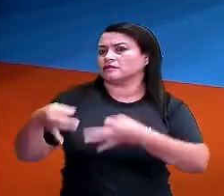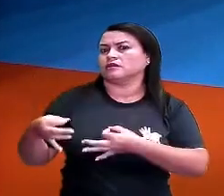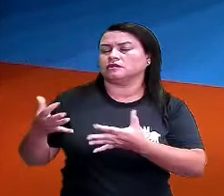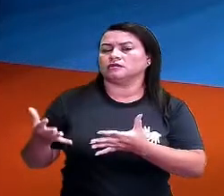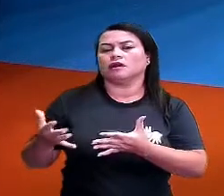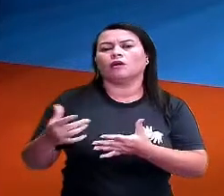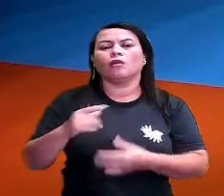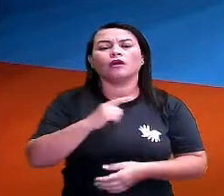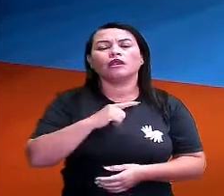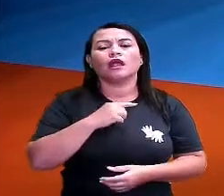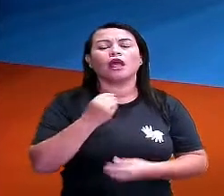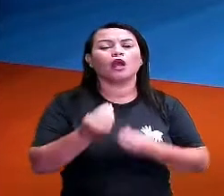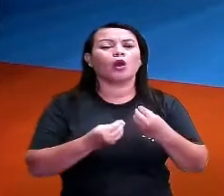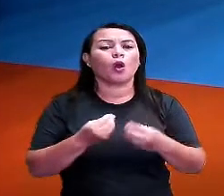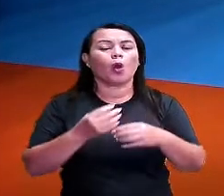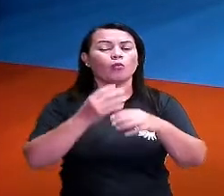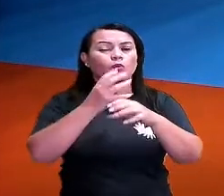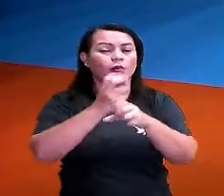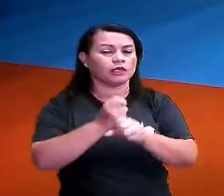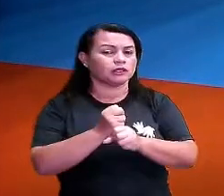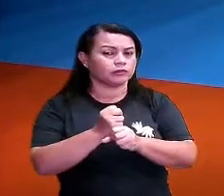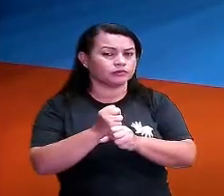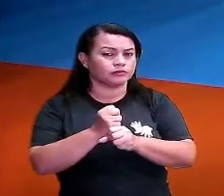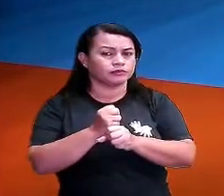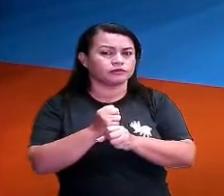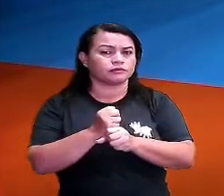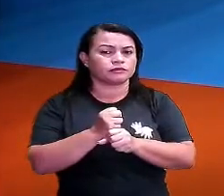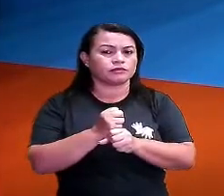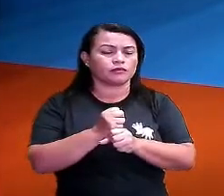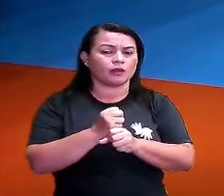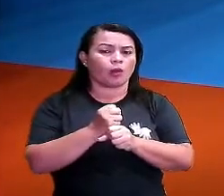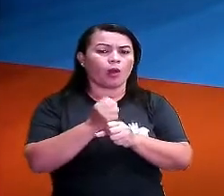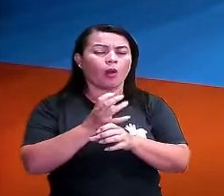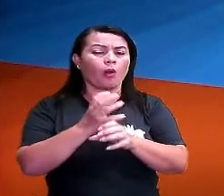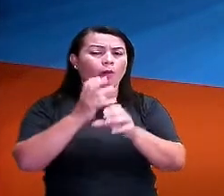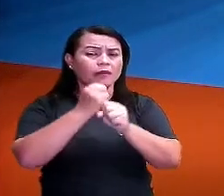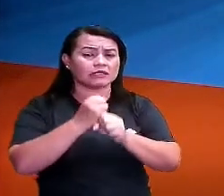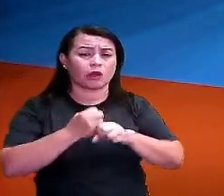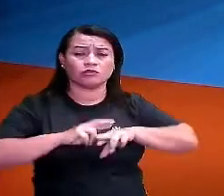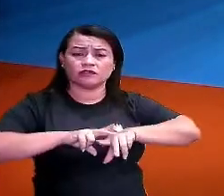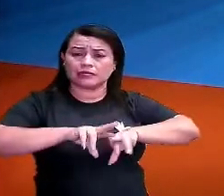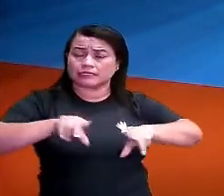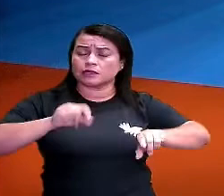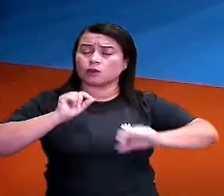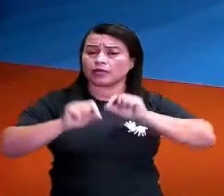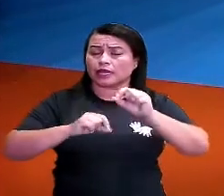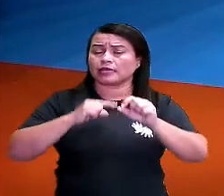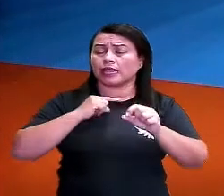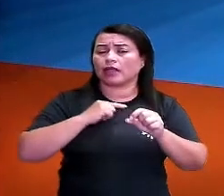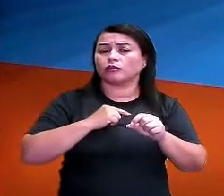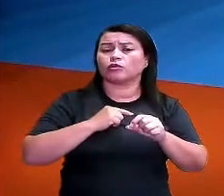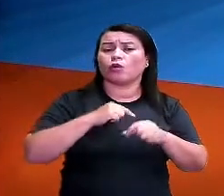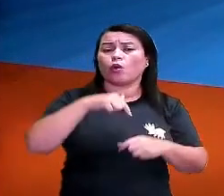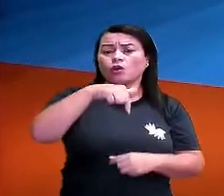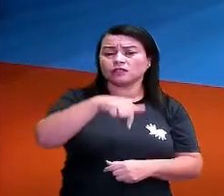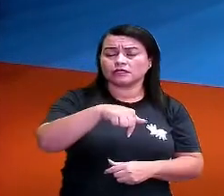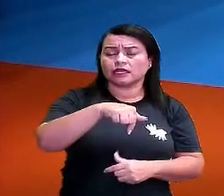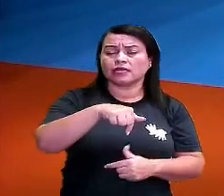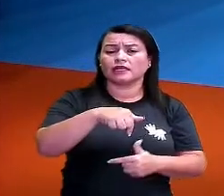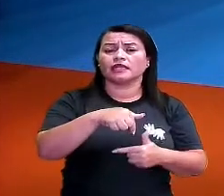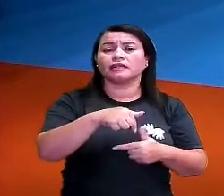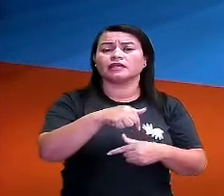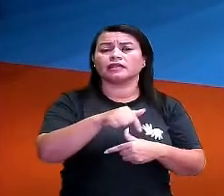aquela operação, ó. O que é que a gente fez? Se eu fizer quociente vezes divisor mais